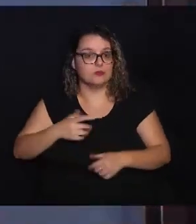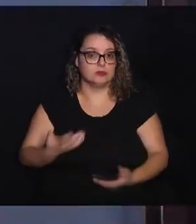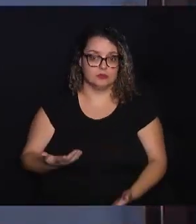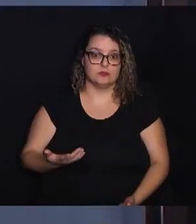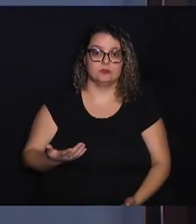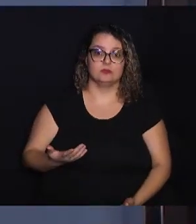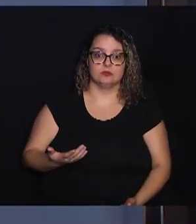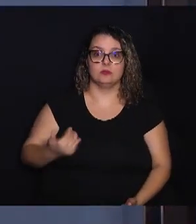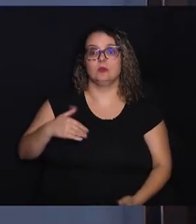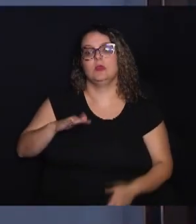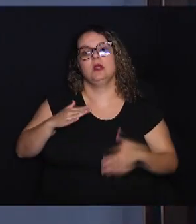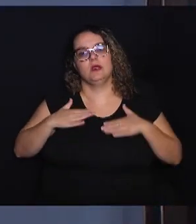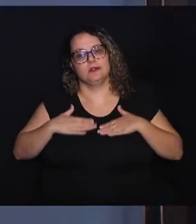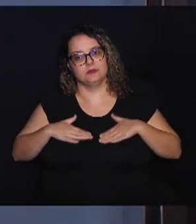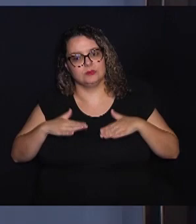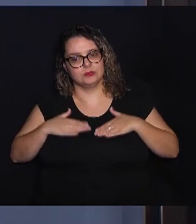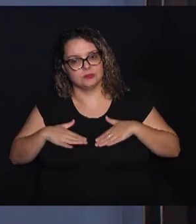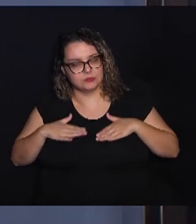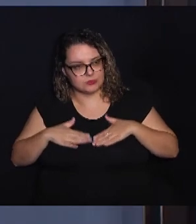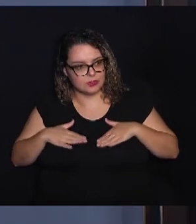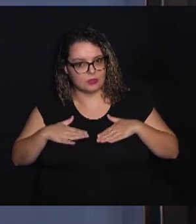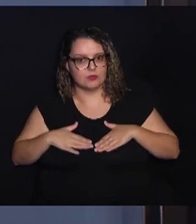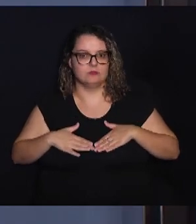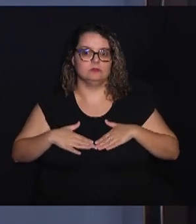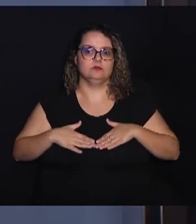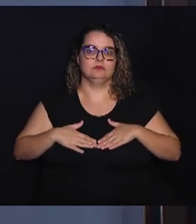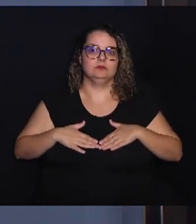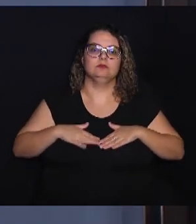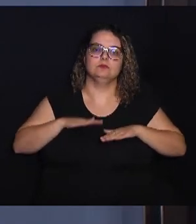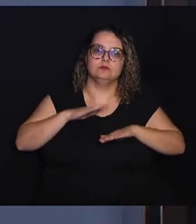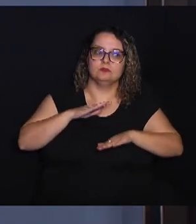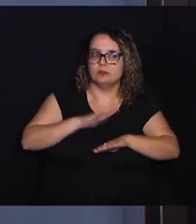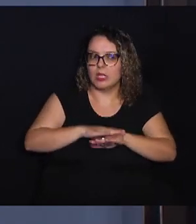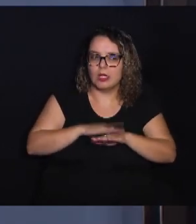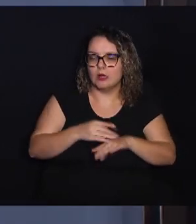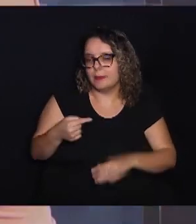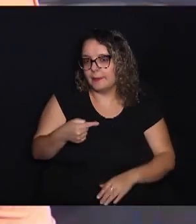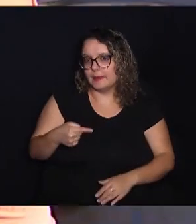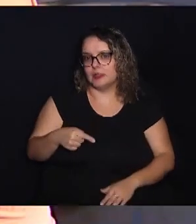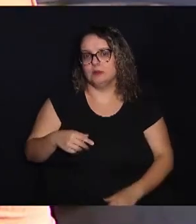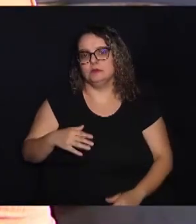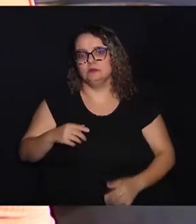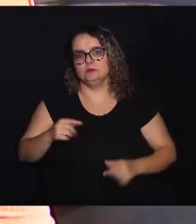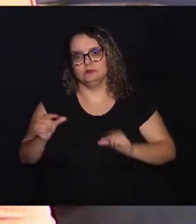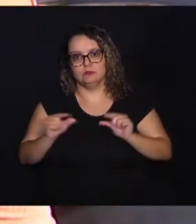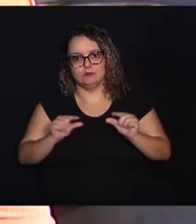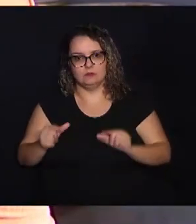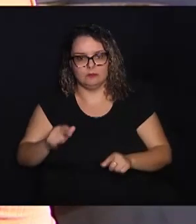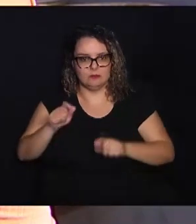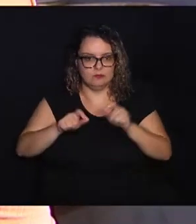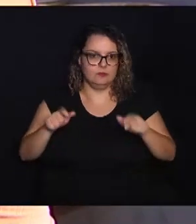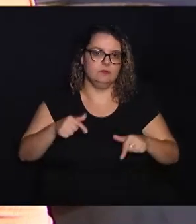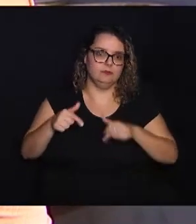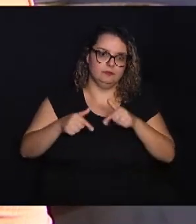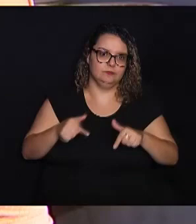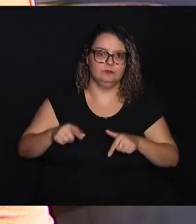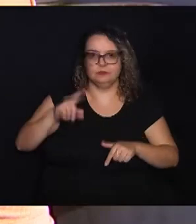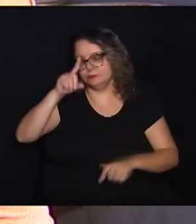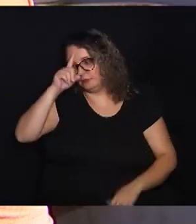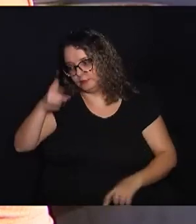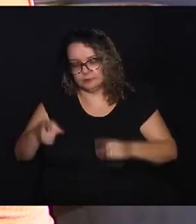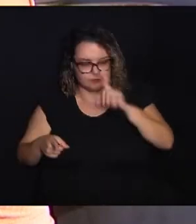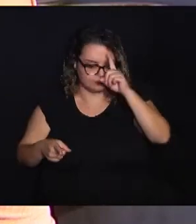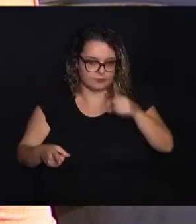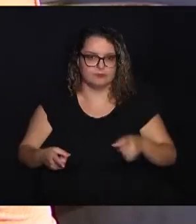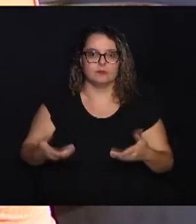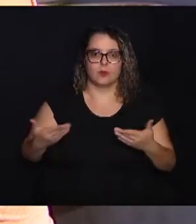estar mais tranquila e exercendo menos funções e tendo pessoas para delegar. Hoje eu tenho